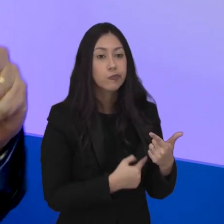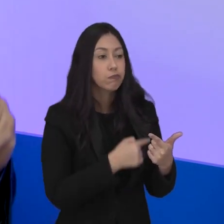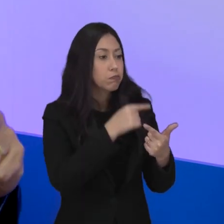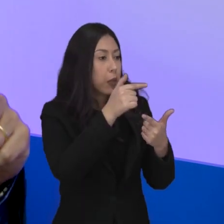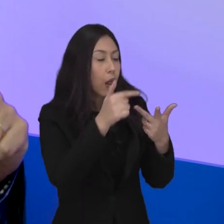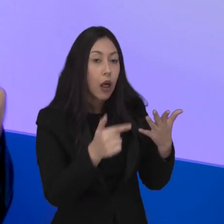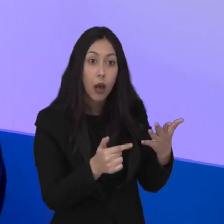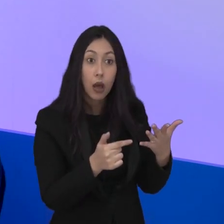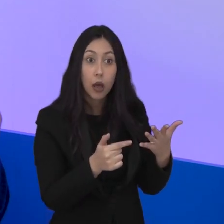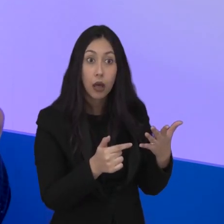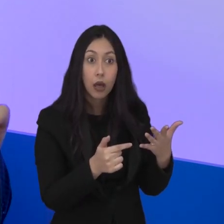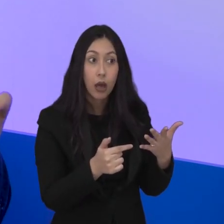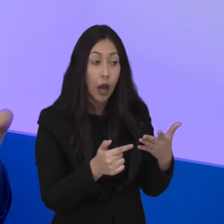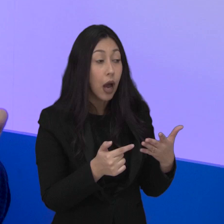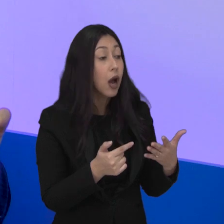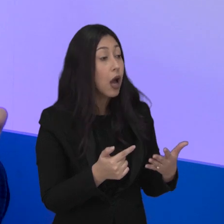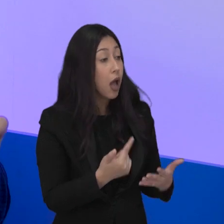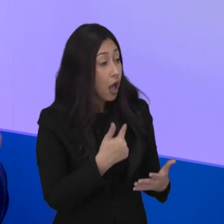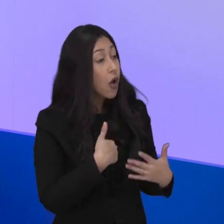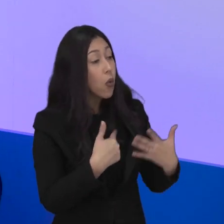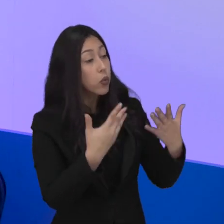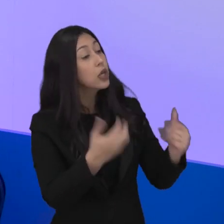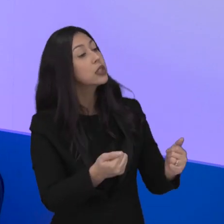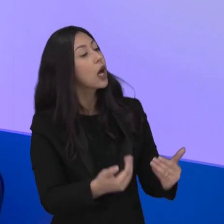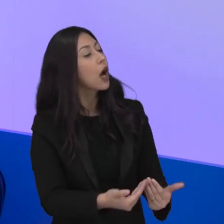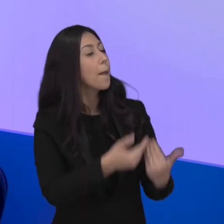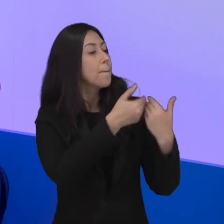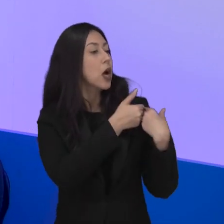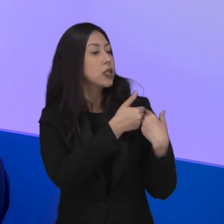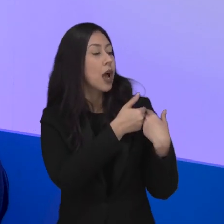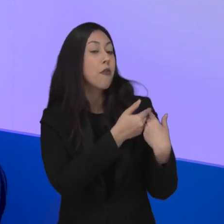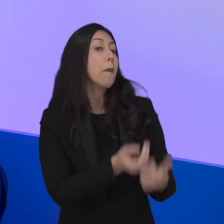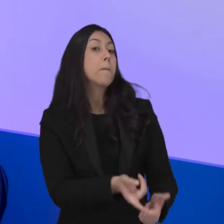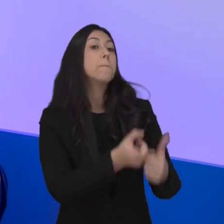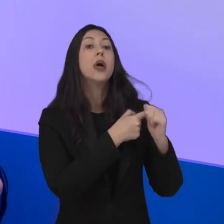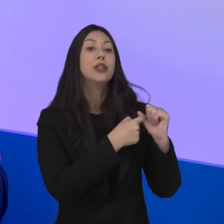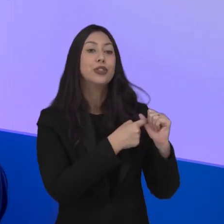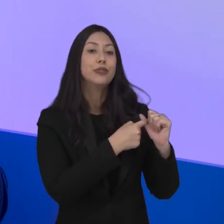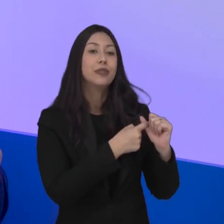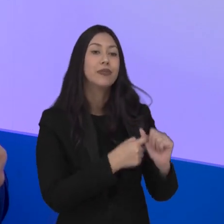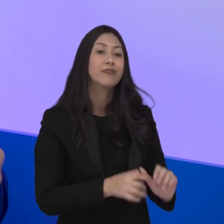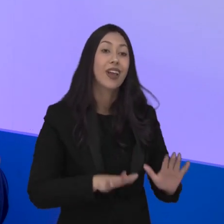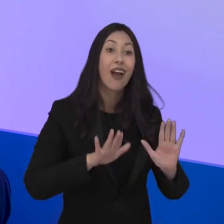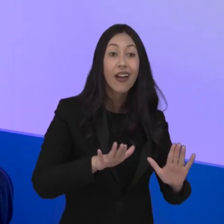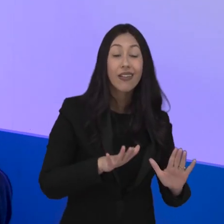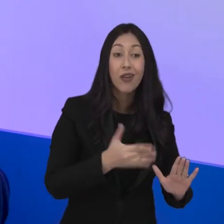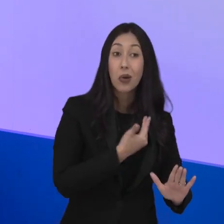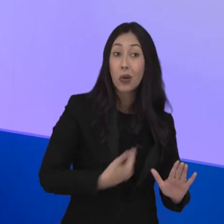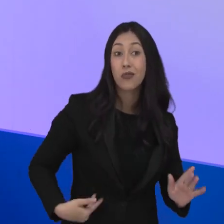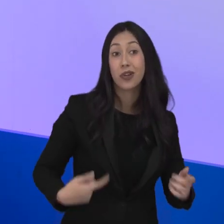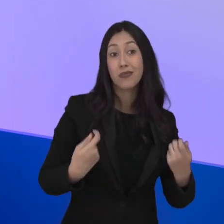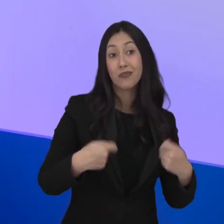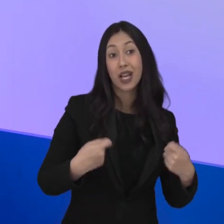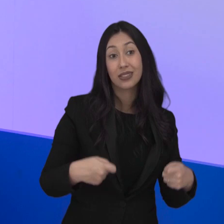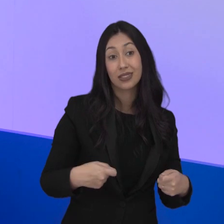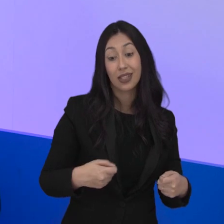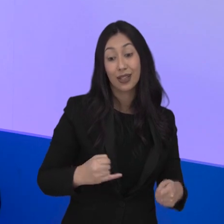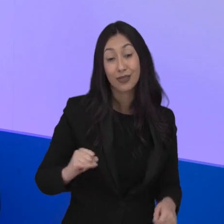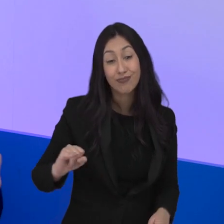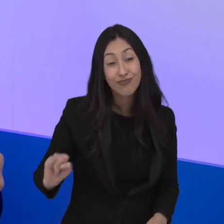instituições financeiras comprando a dívida pública de curto prazo, o governo ele acaba tendo que aumentar o seu nível de